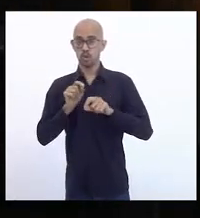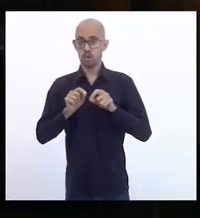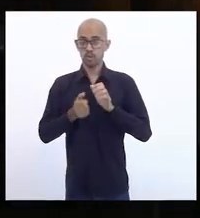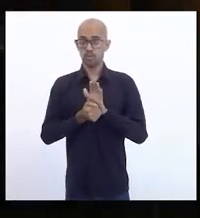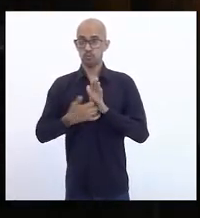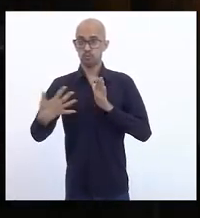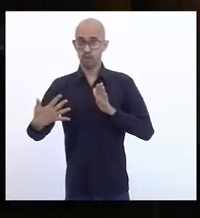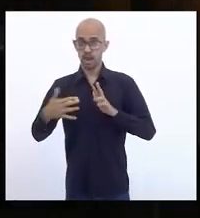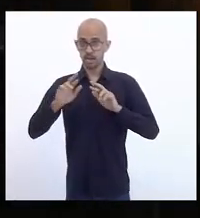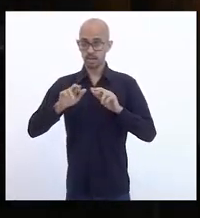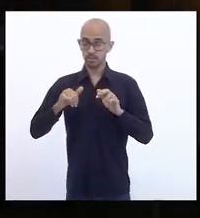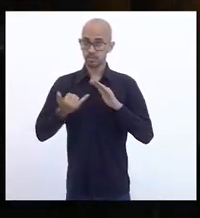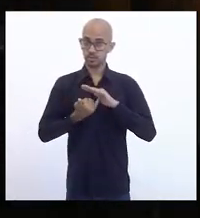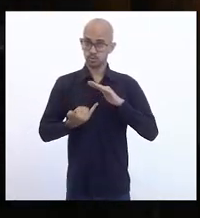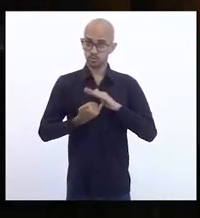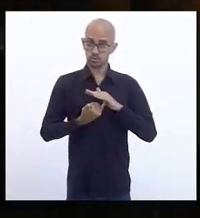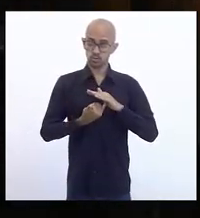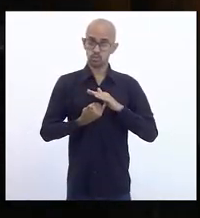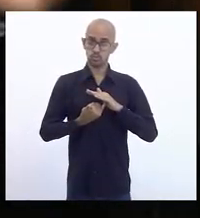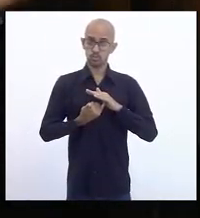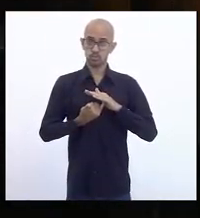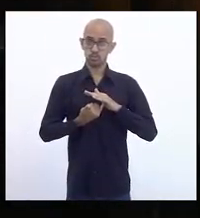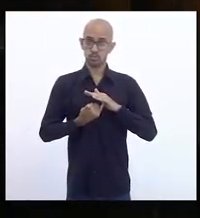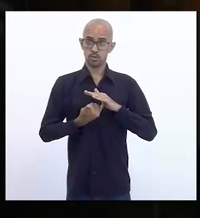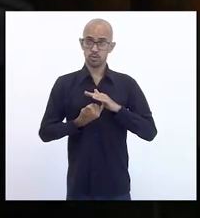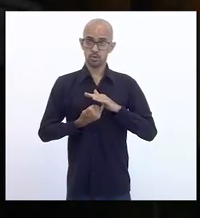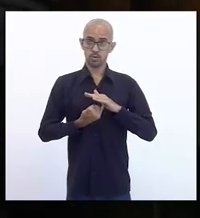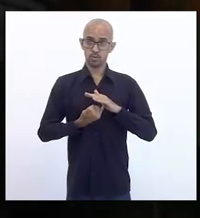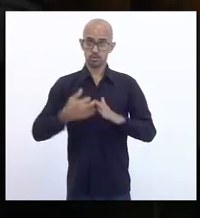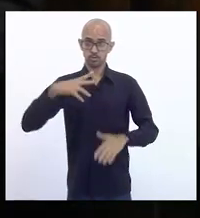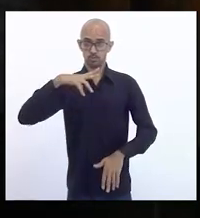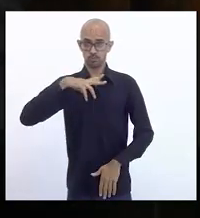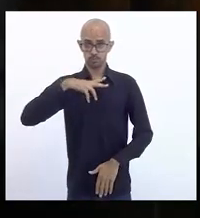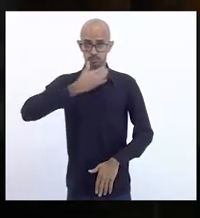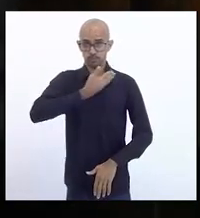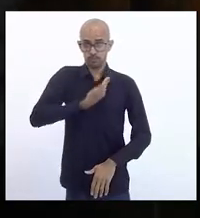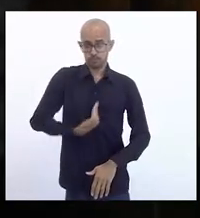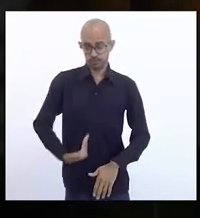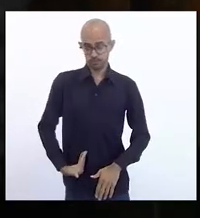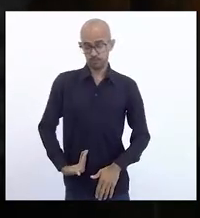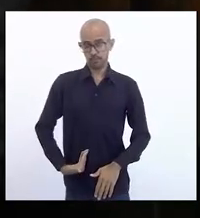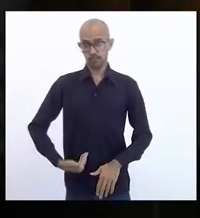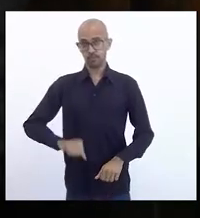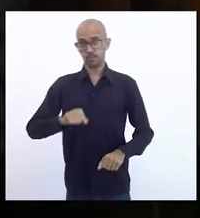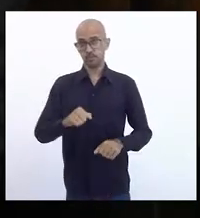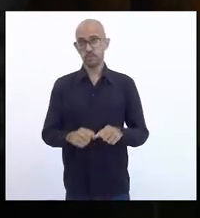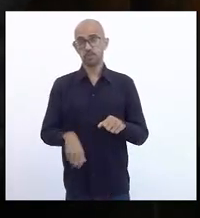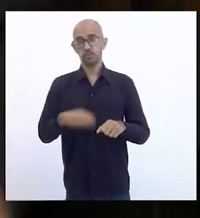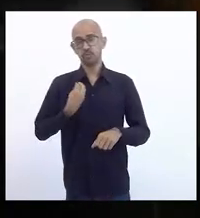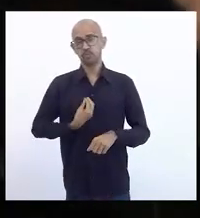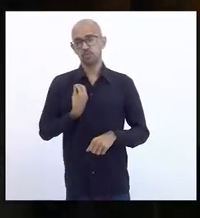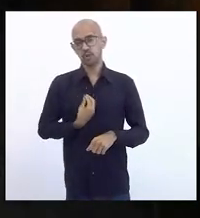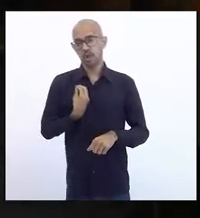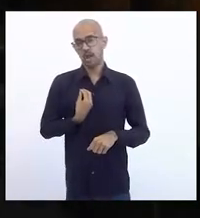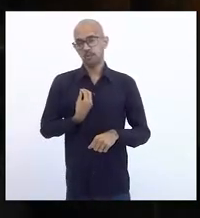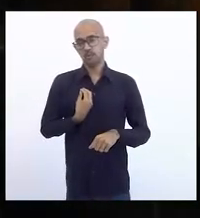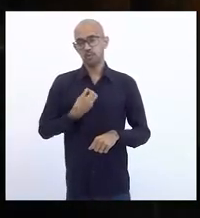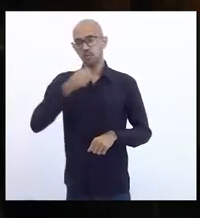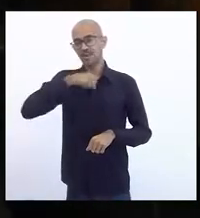várias instituições de ensino superior isoladas, públicas e particulares, que funcionavam no antigo estado do Rio de Janeiro e que